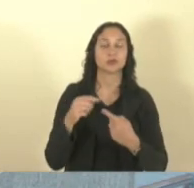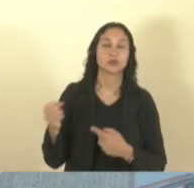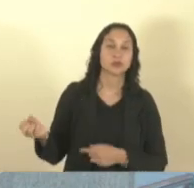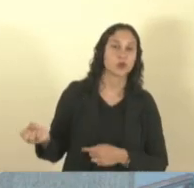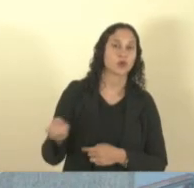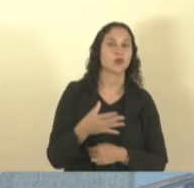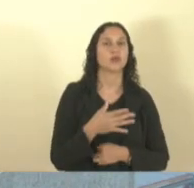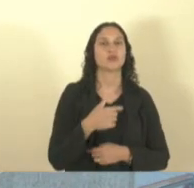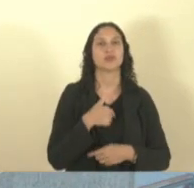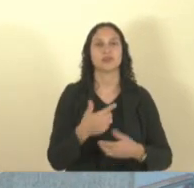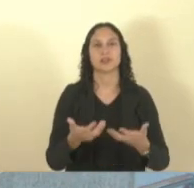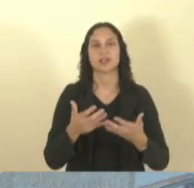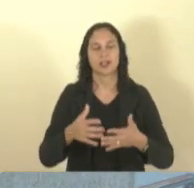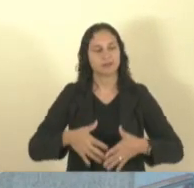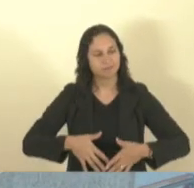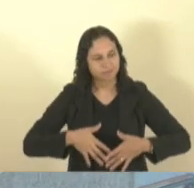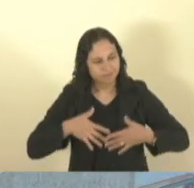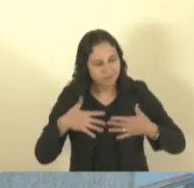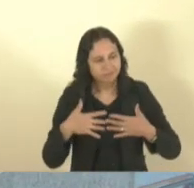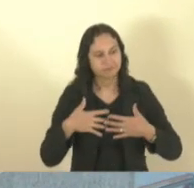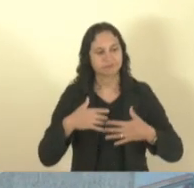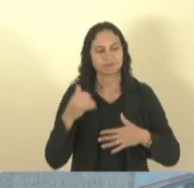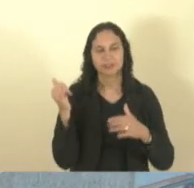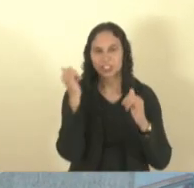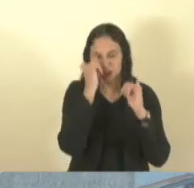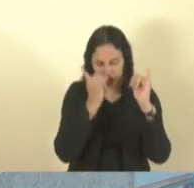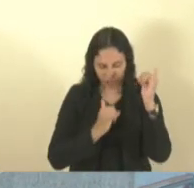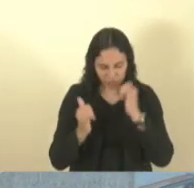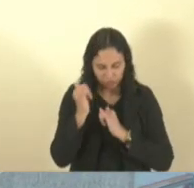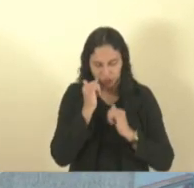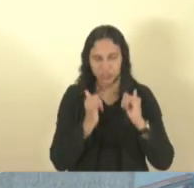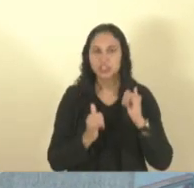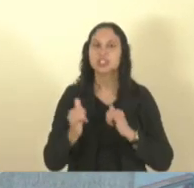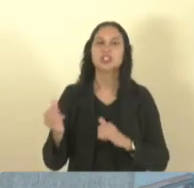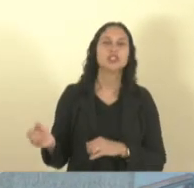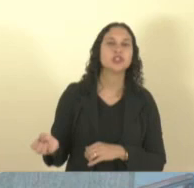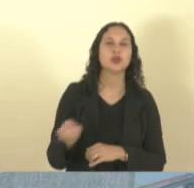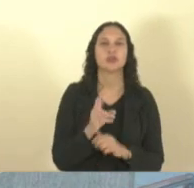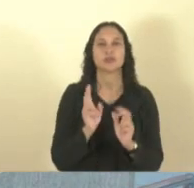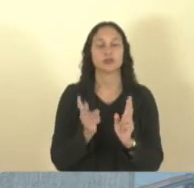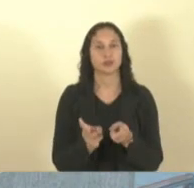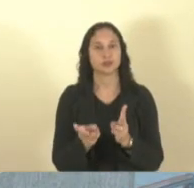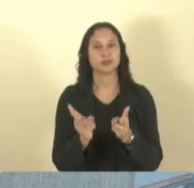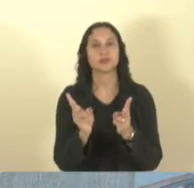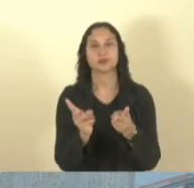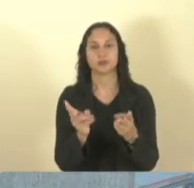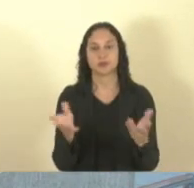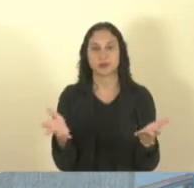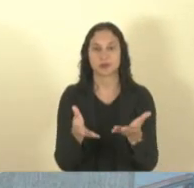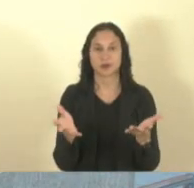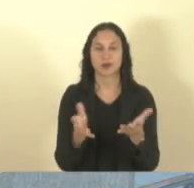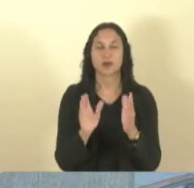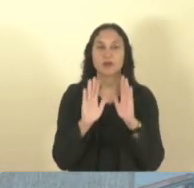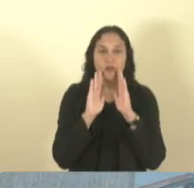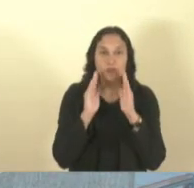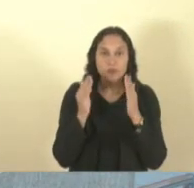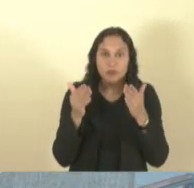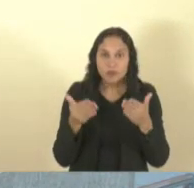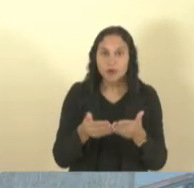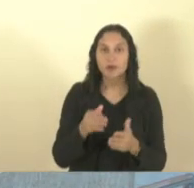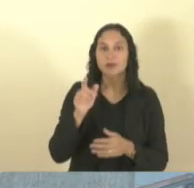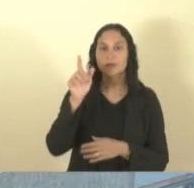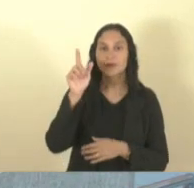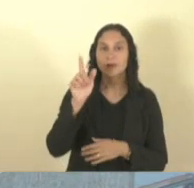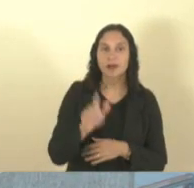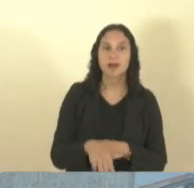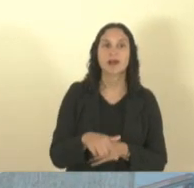quero que a mesma energia empreendida, né, nesse todo esse período possa ser canalizada agora para a modernização dos